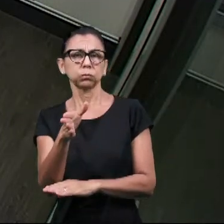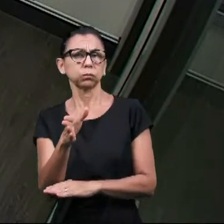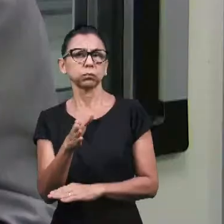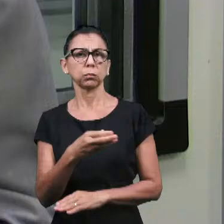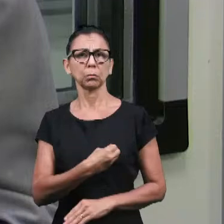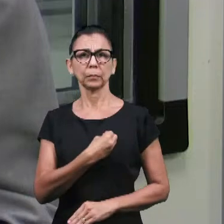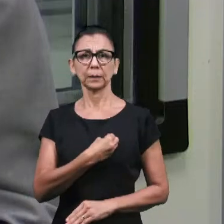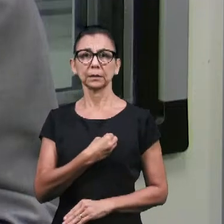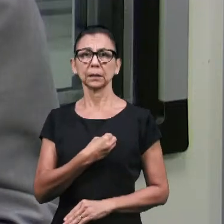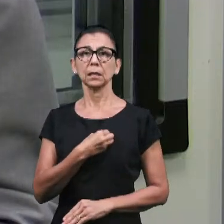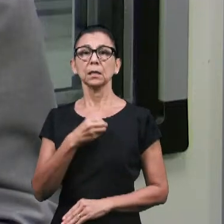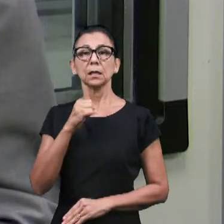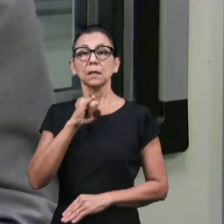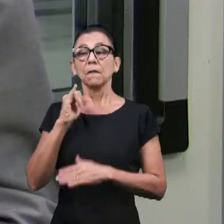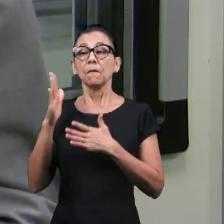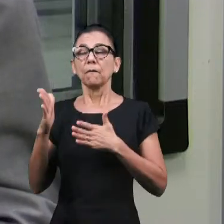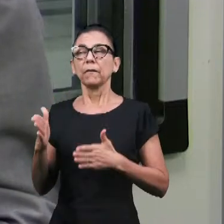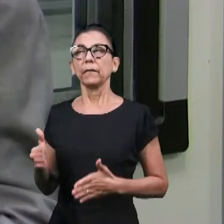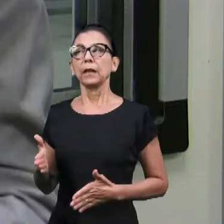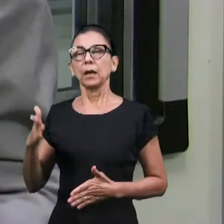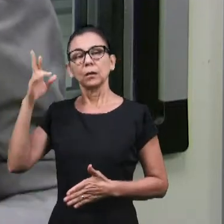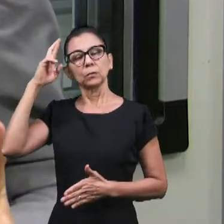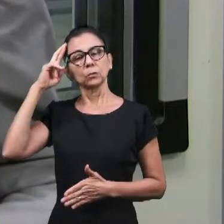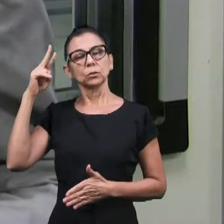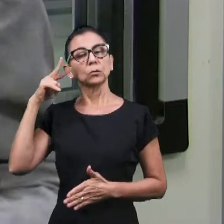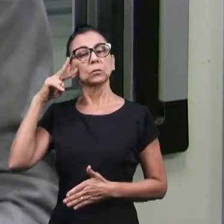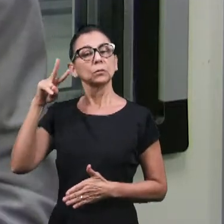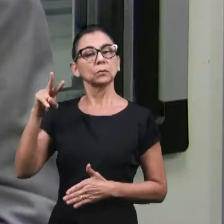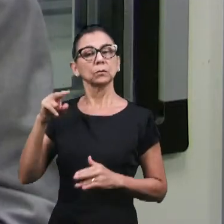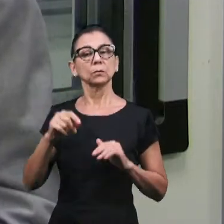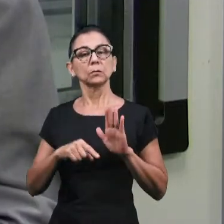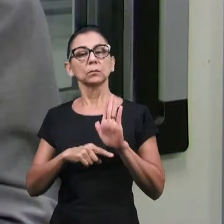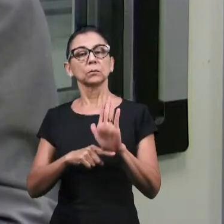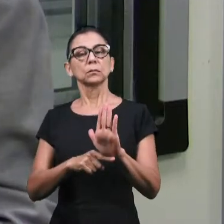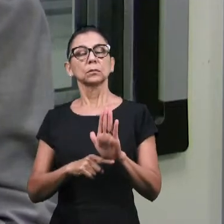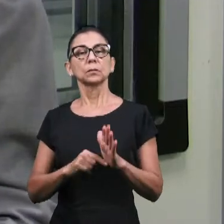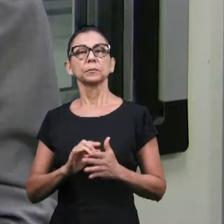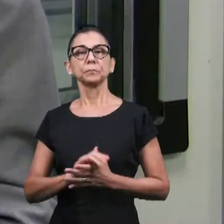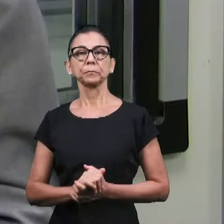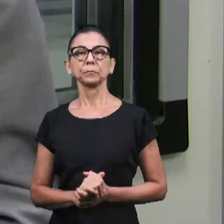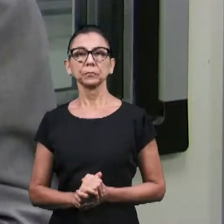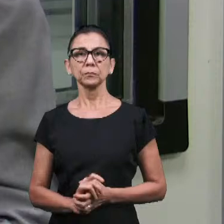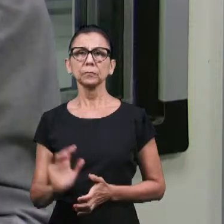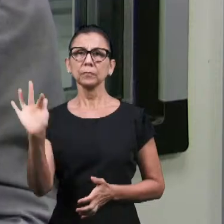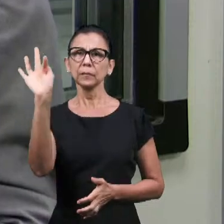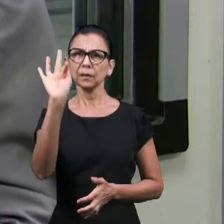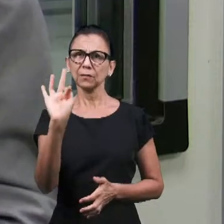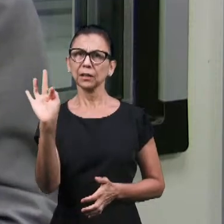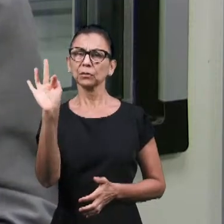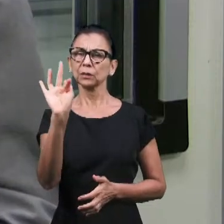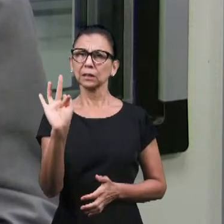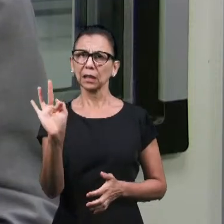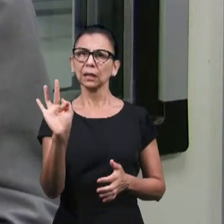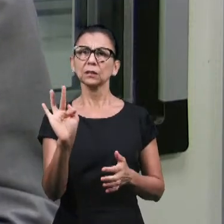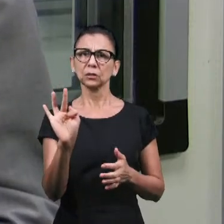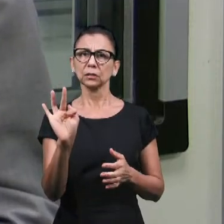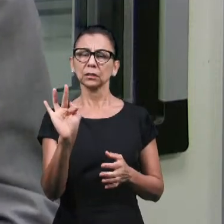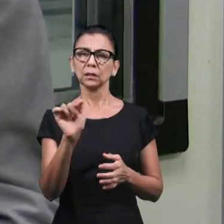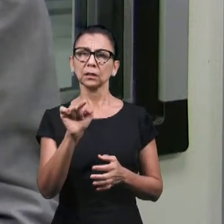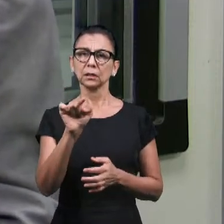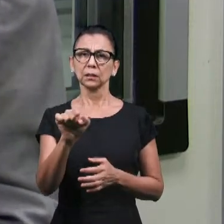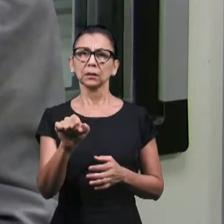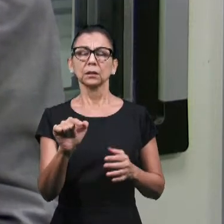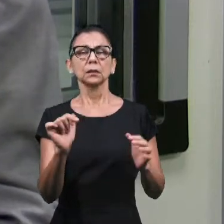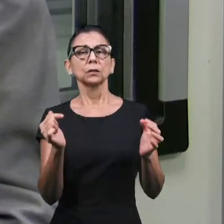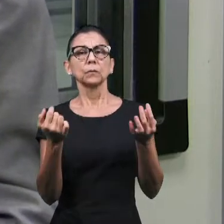área deles eles vão contar com Deus e aquilo que até mesmo eles transmitirem ali na faculdade com seus colegas o testemunho mas